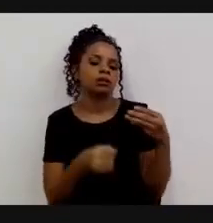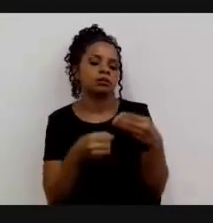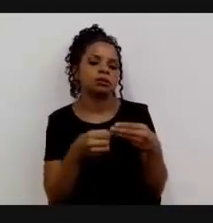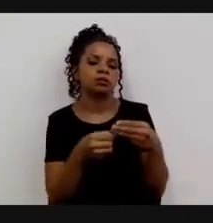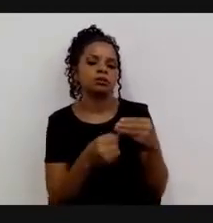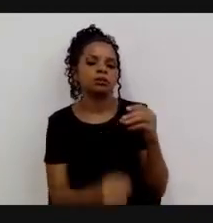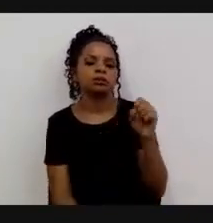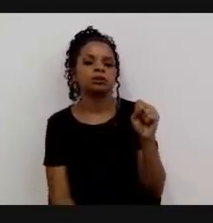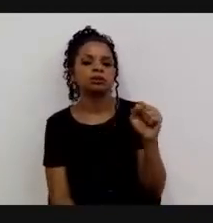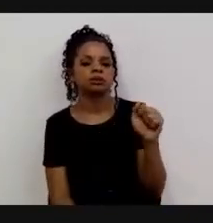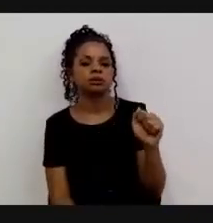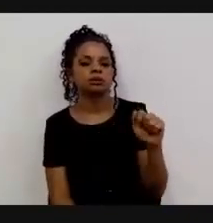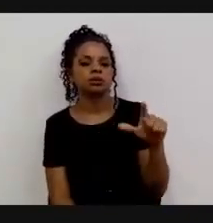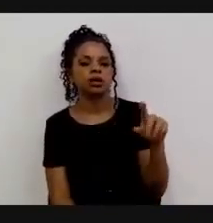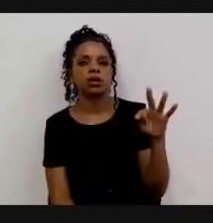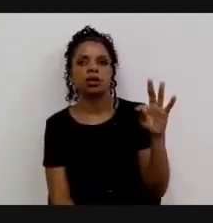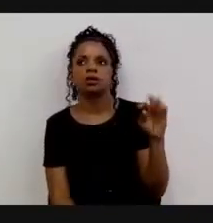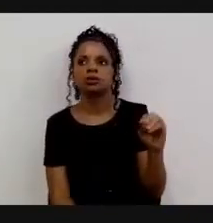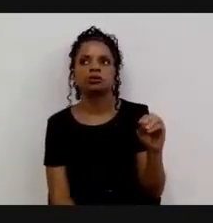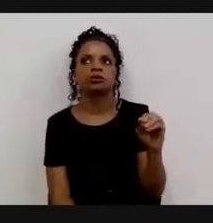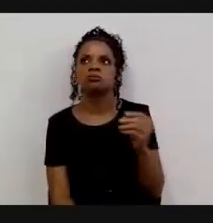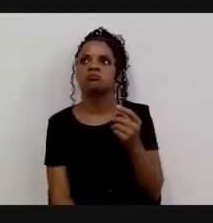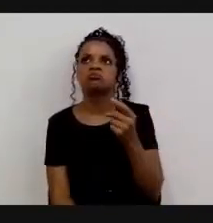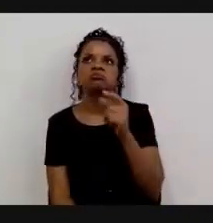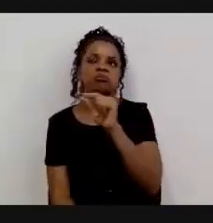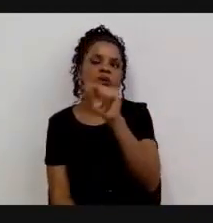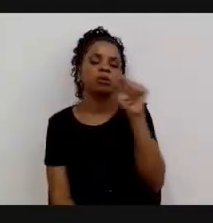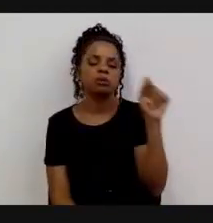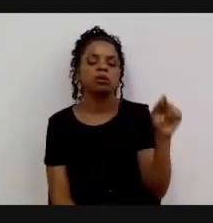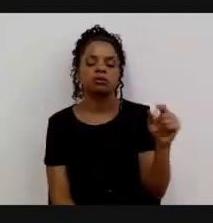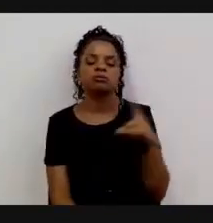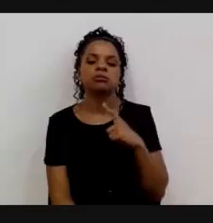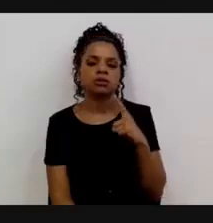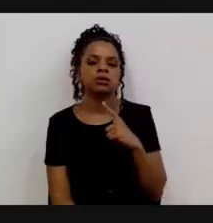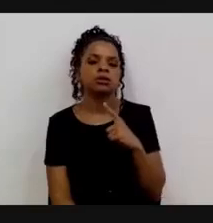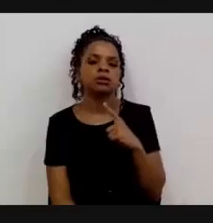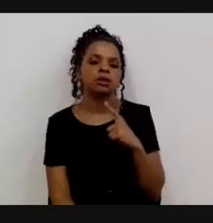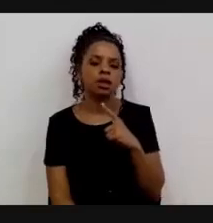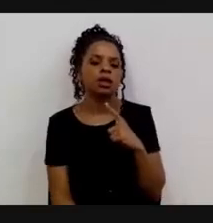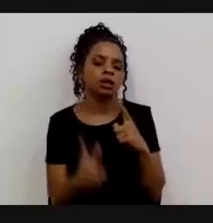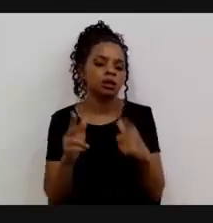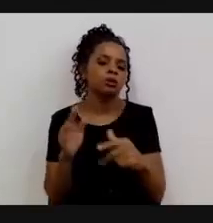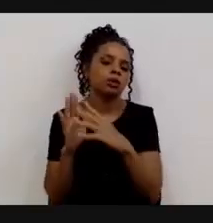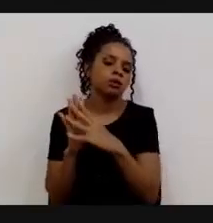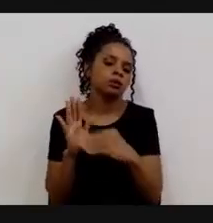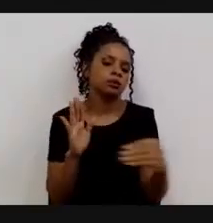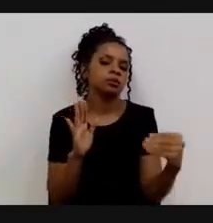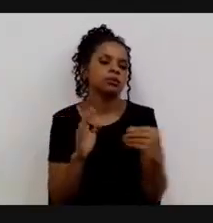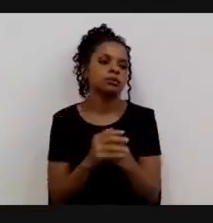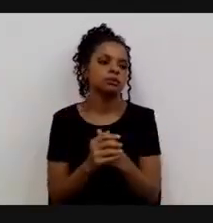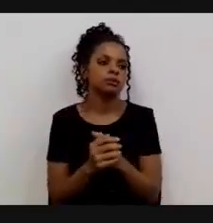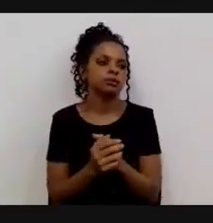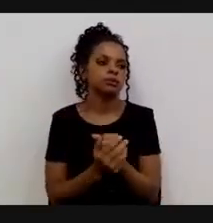lá perto também. Eu não vou lembrar o nome das cidades, mas tem algumas cidades copiando, fazendo, replicando, e está sendo...